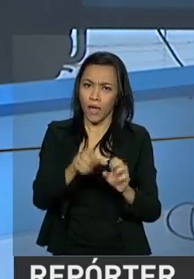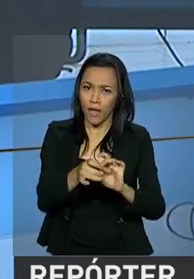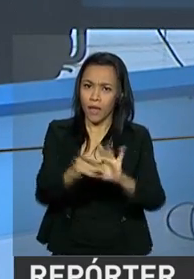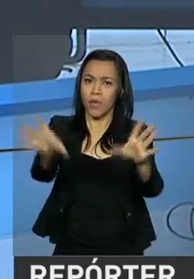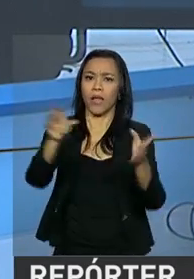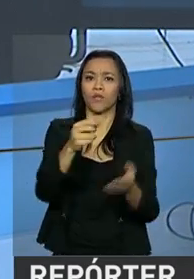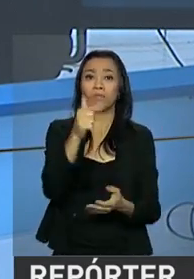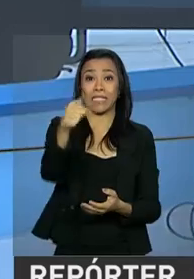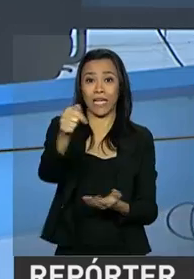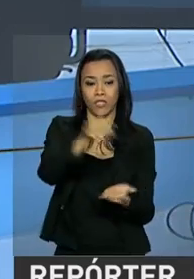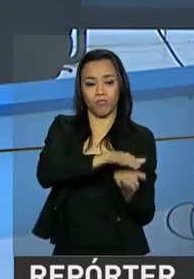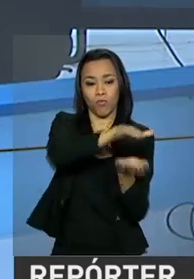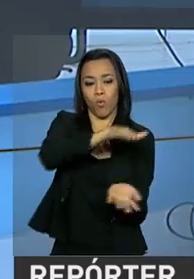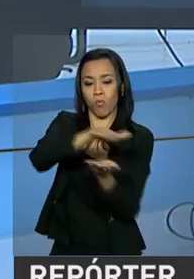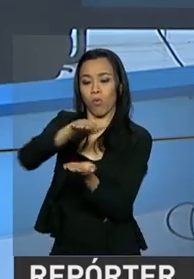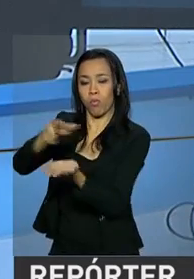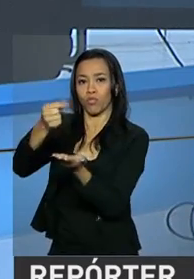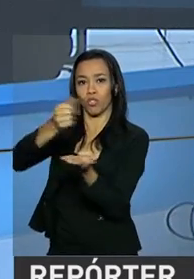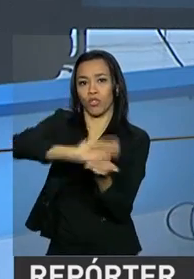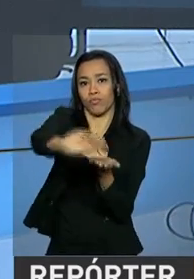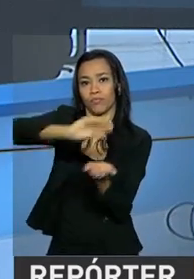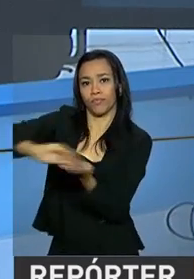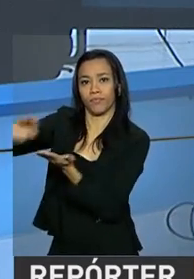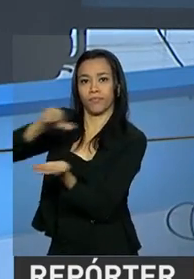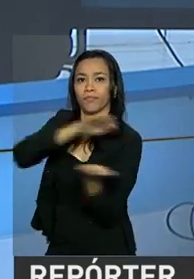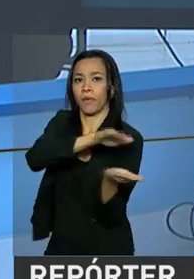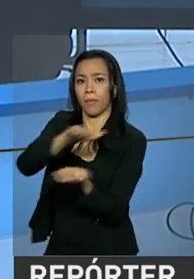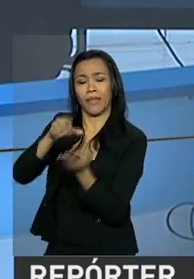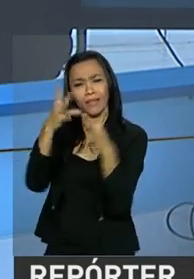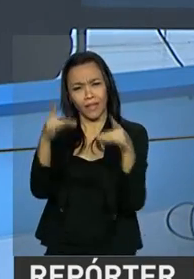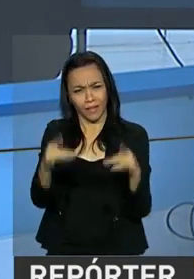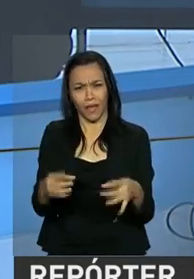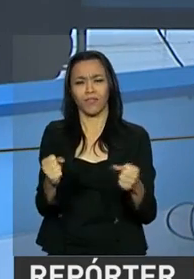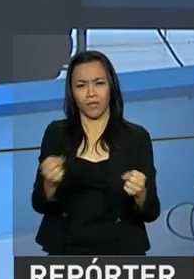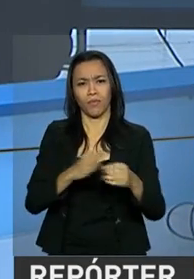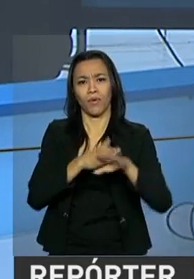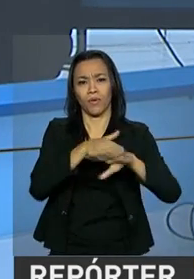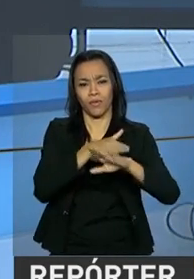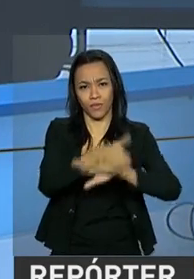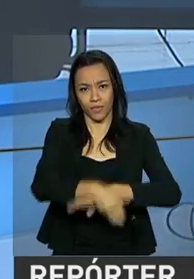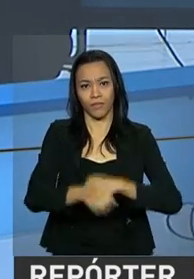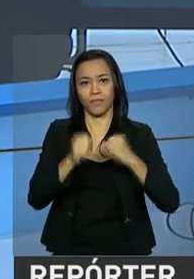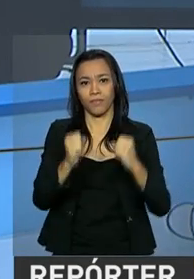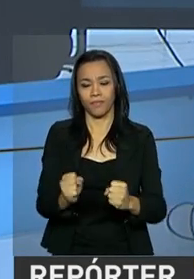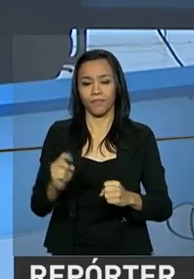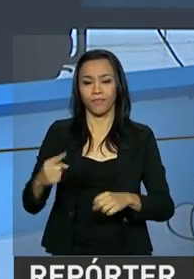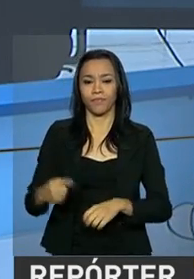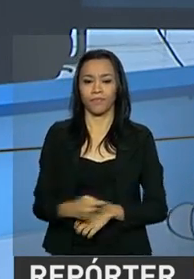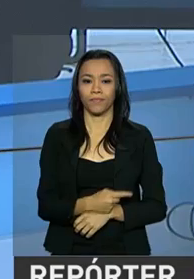Imposto a cada ano entre junho e dezembro todos os detalhes estão em em